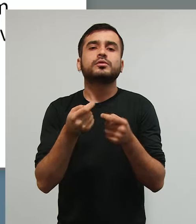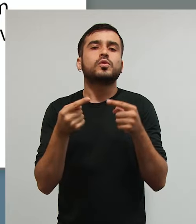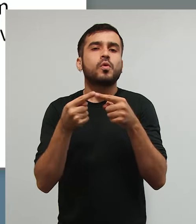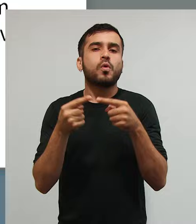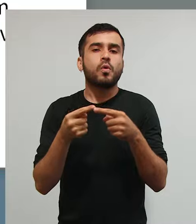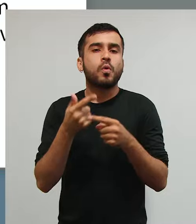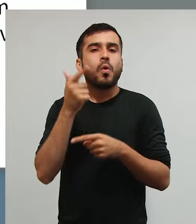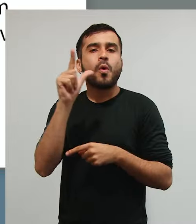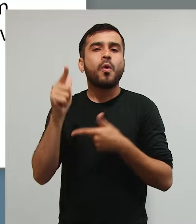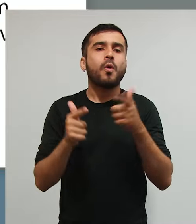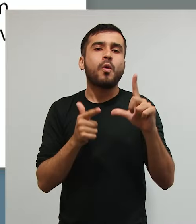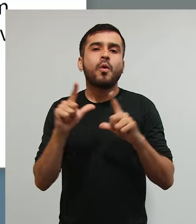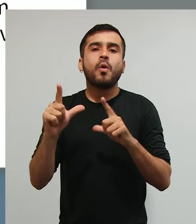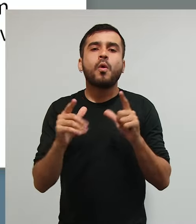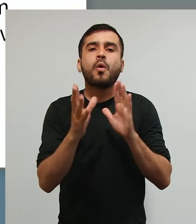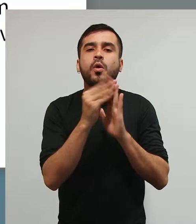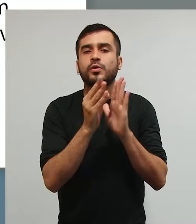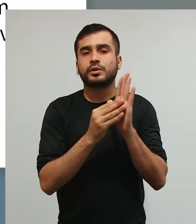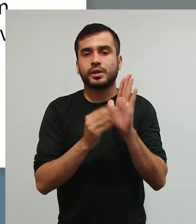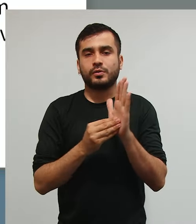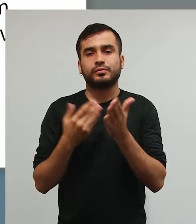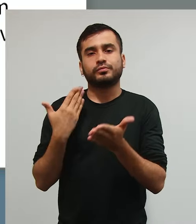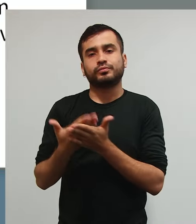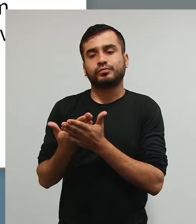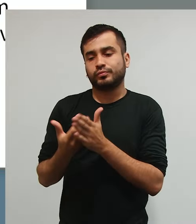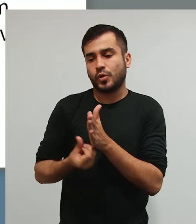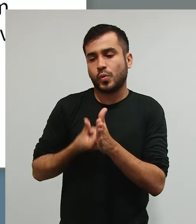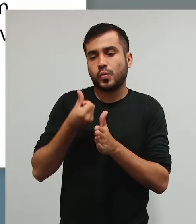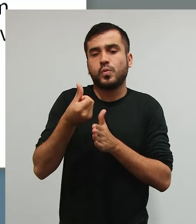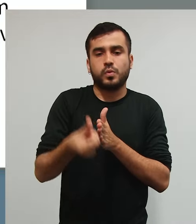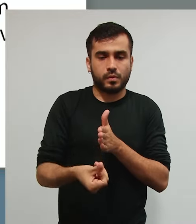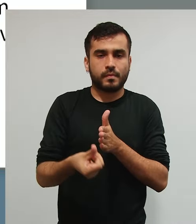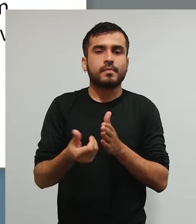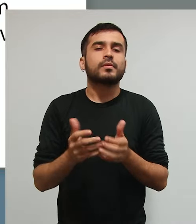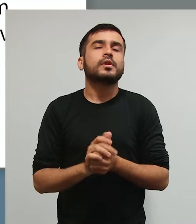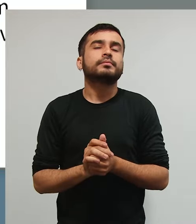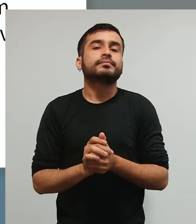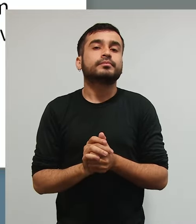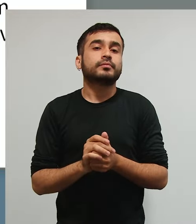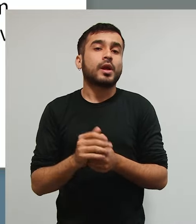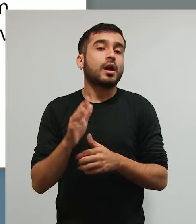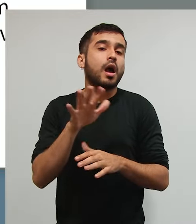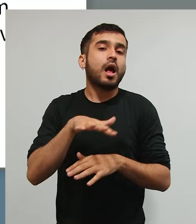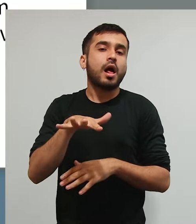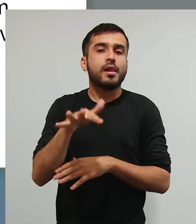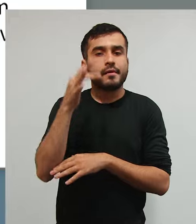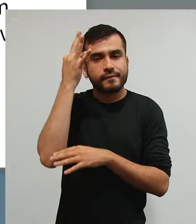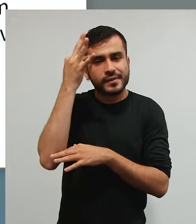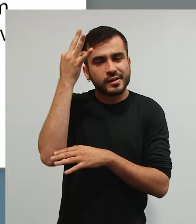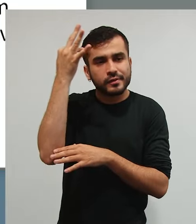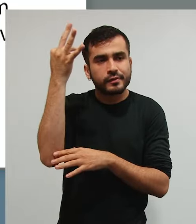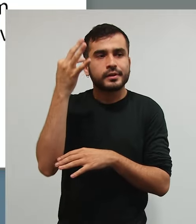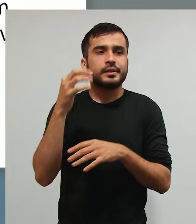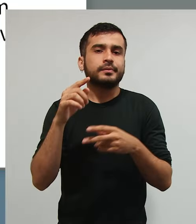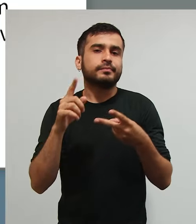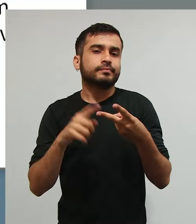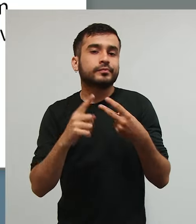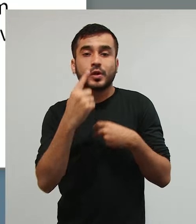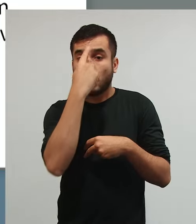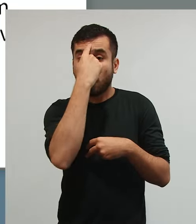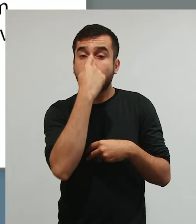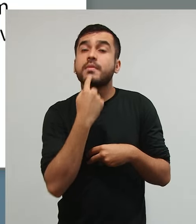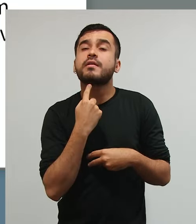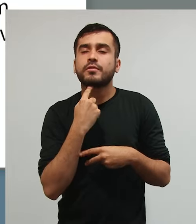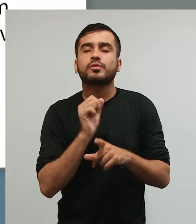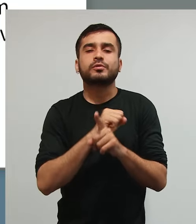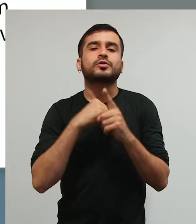quê? Elaborar em articulação também com os demais conteúdos estudados durante o semestre. Então, quais são os conteúdos? A